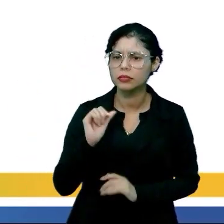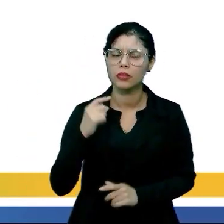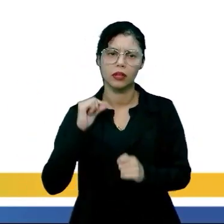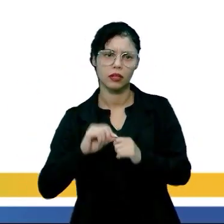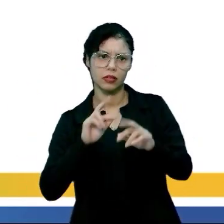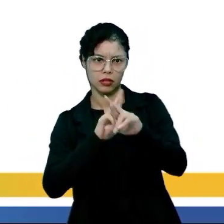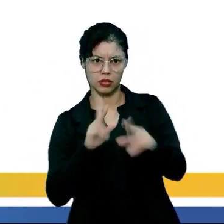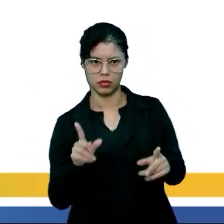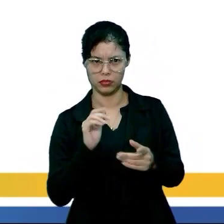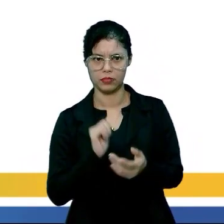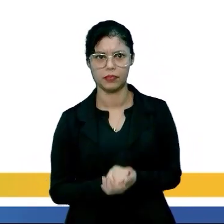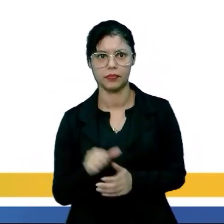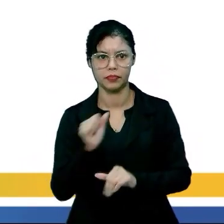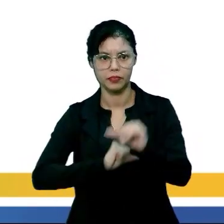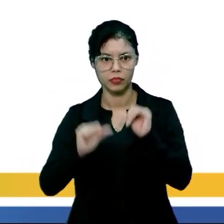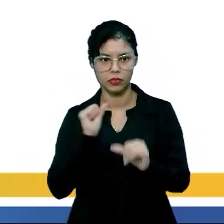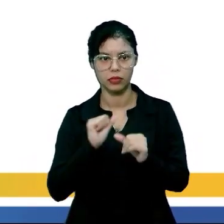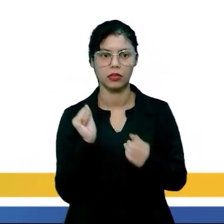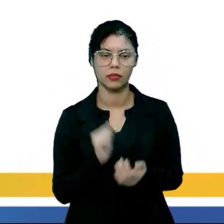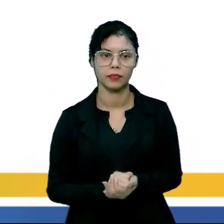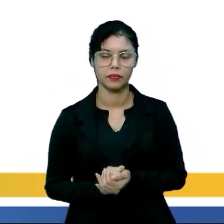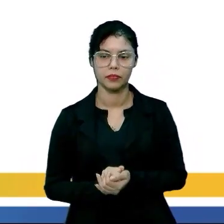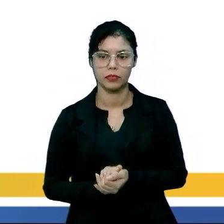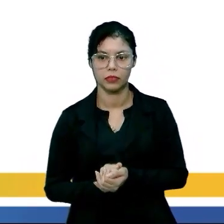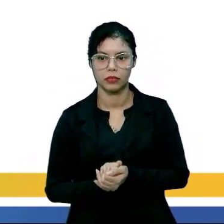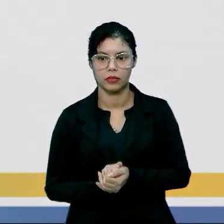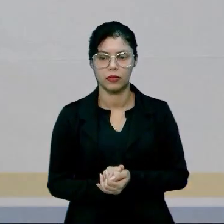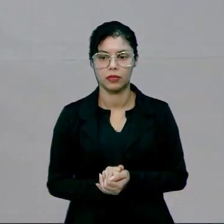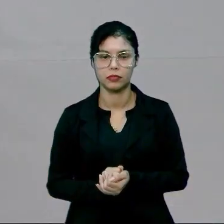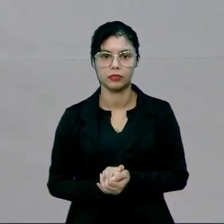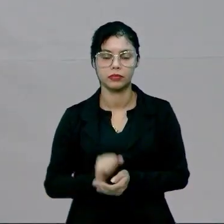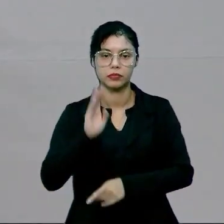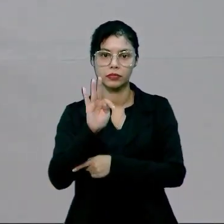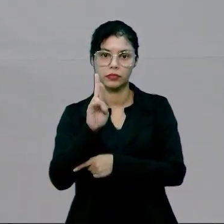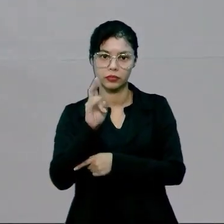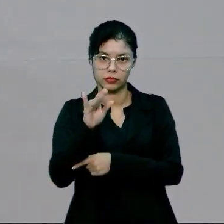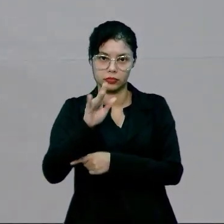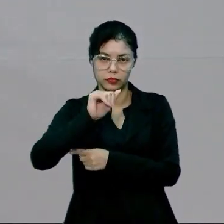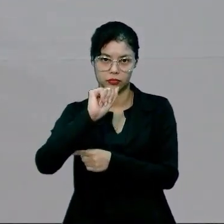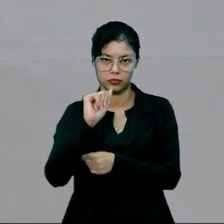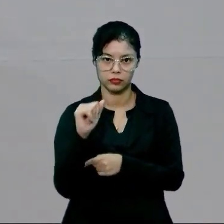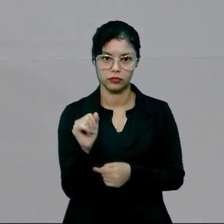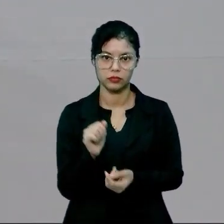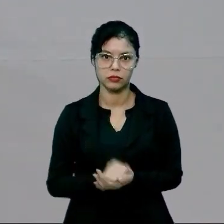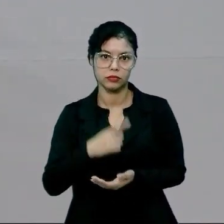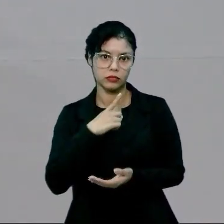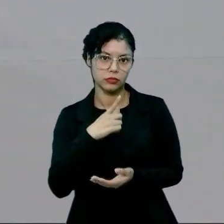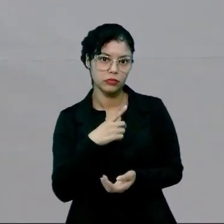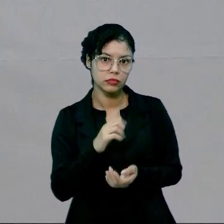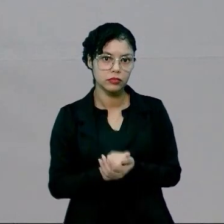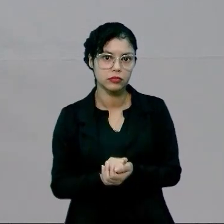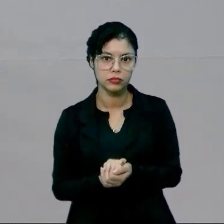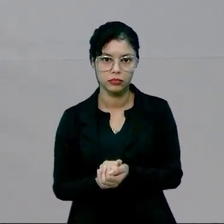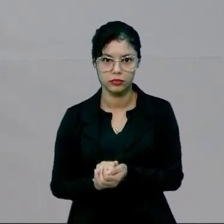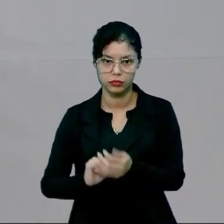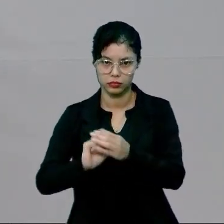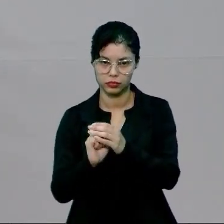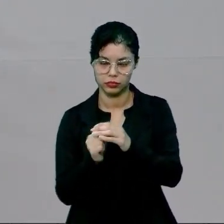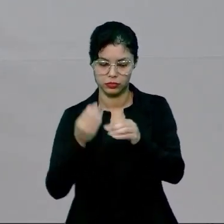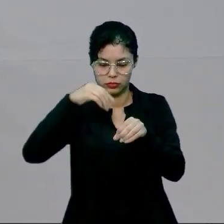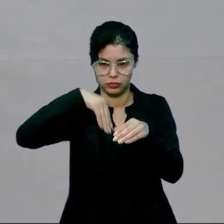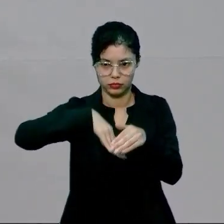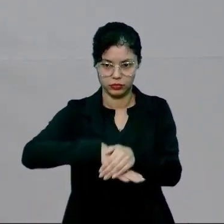fez essa diferença, essa modificação? Pessoal, nas Bryophytes ele começa a ter um embrião